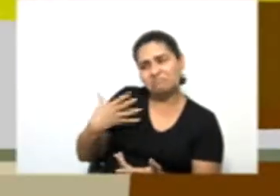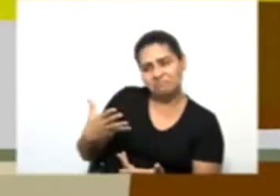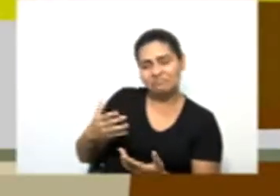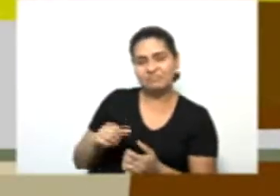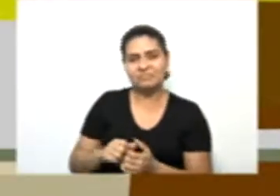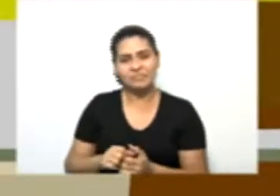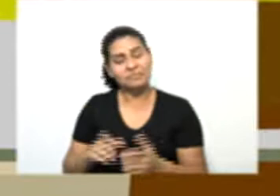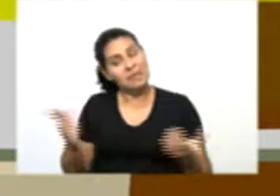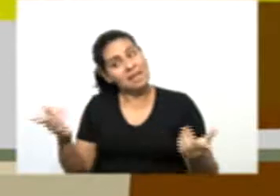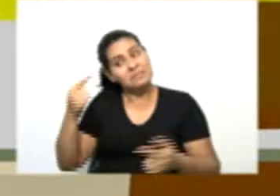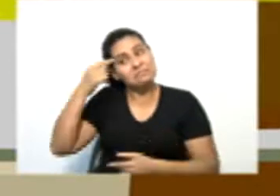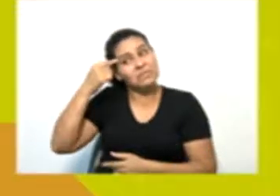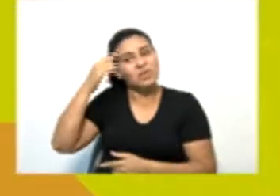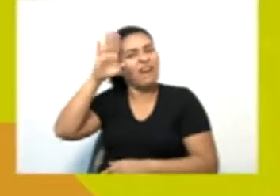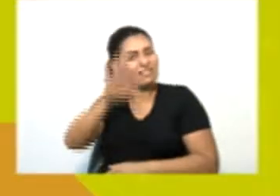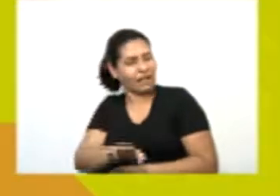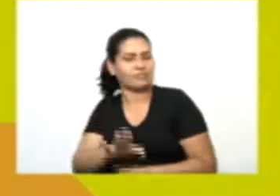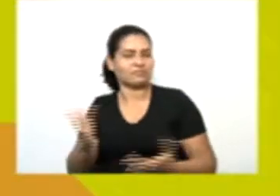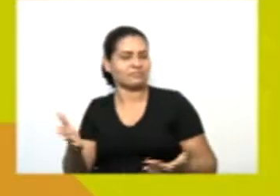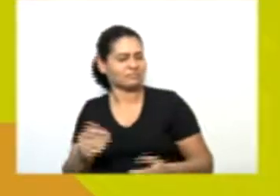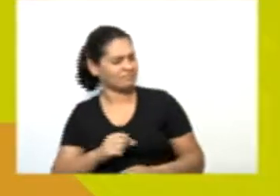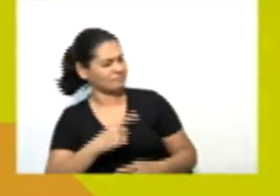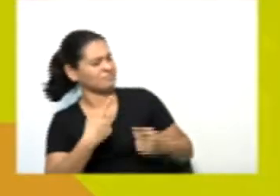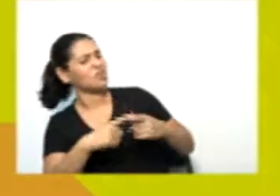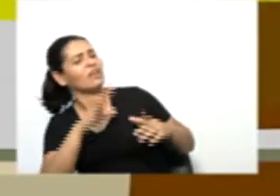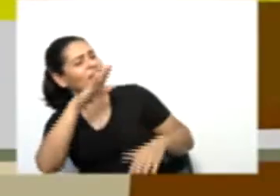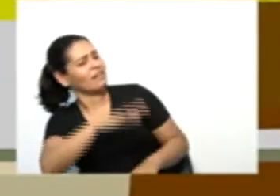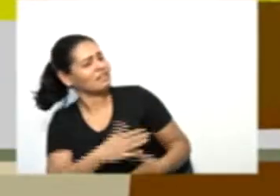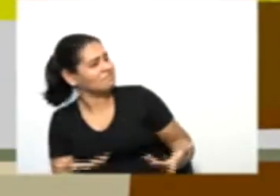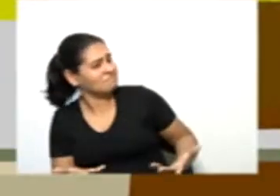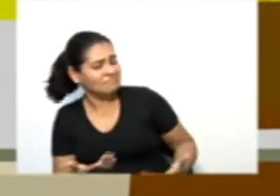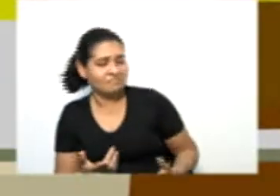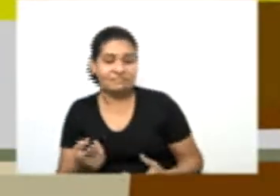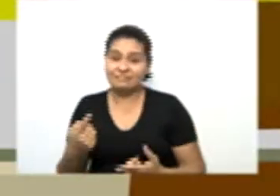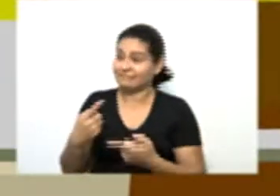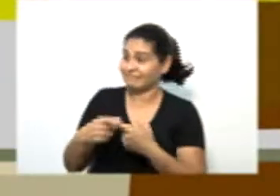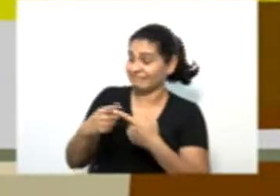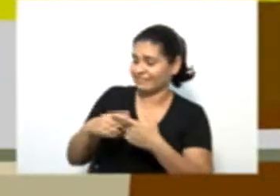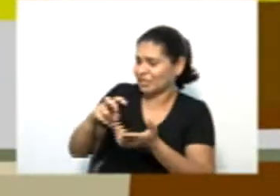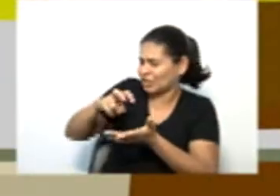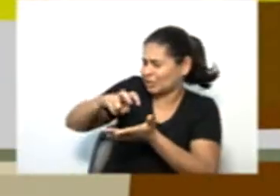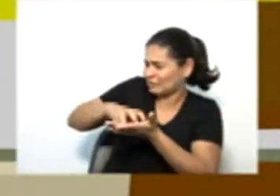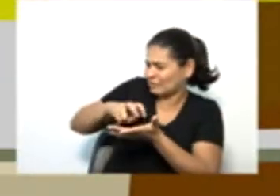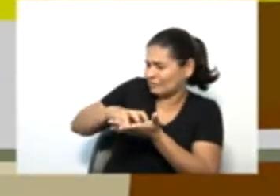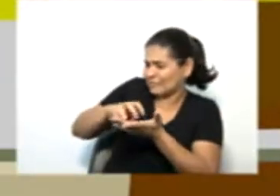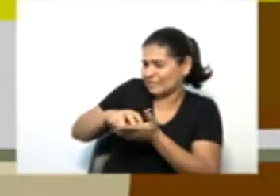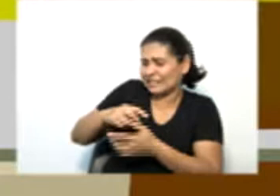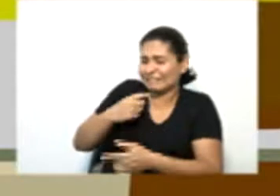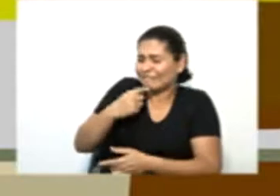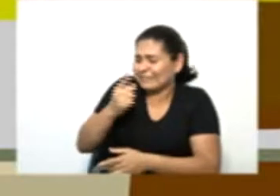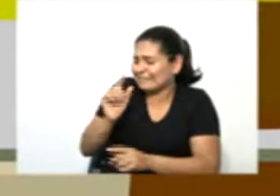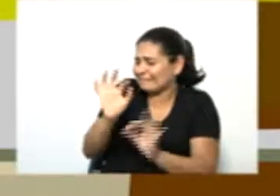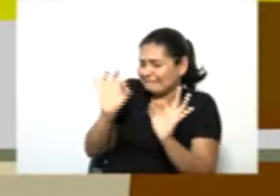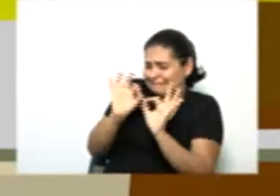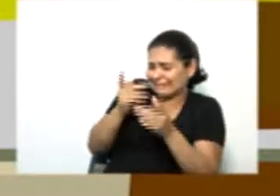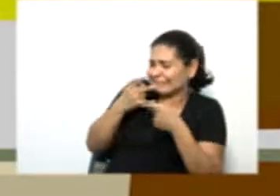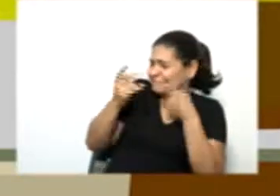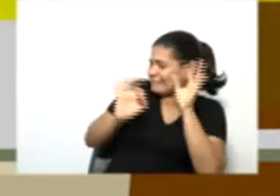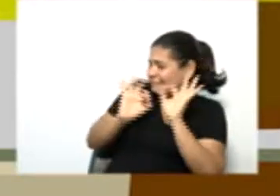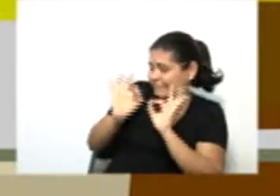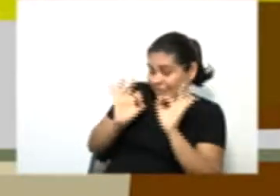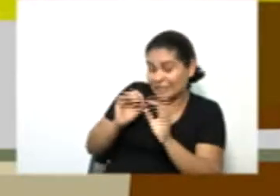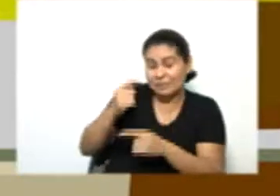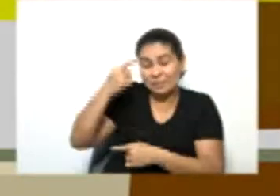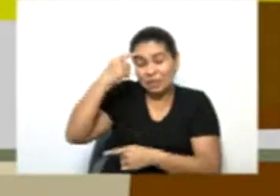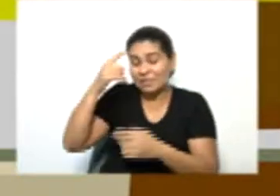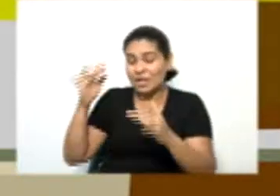hein? Mas só de tarde. Ué, e por quê? Porque de manhã eu quase não falo com ninguém. Porque